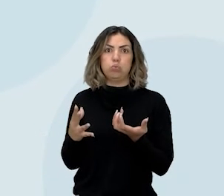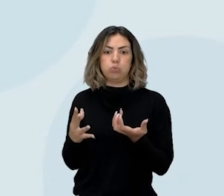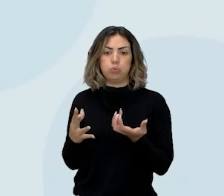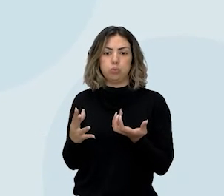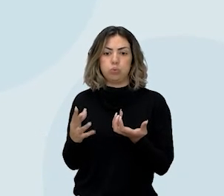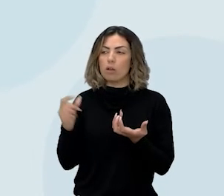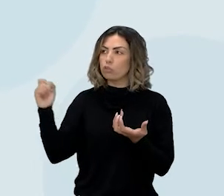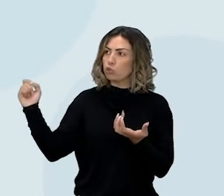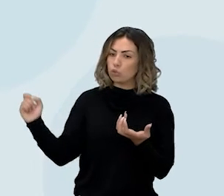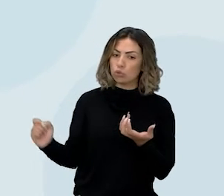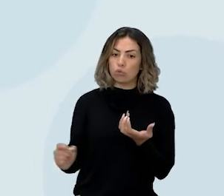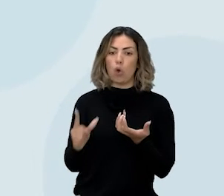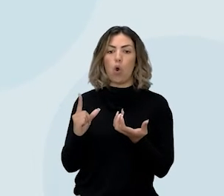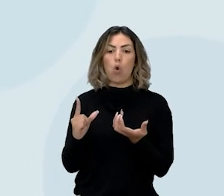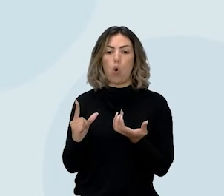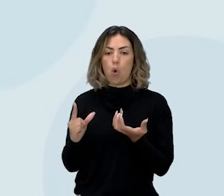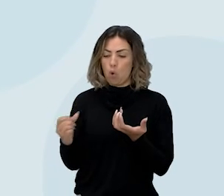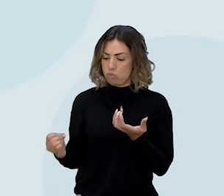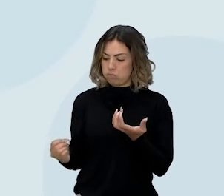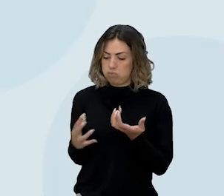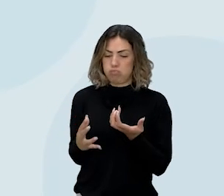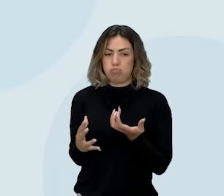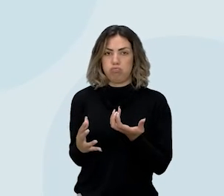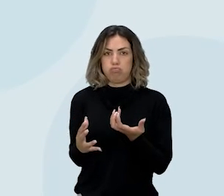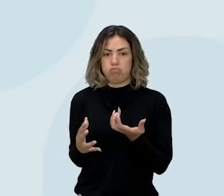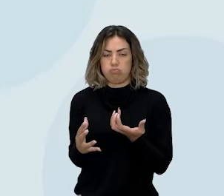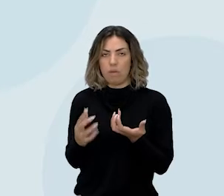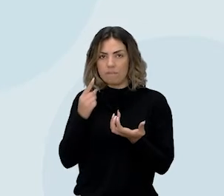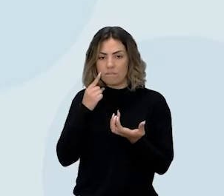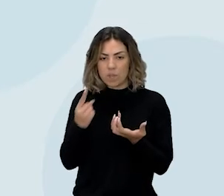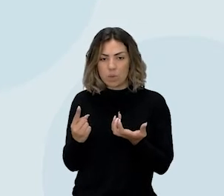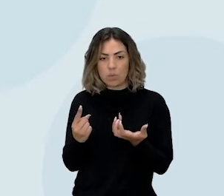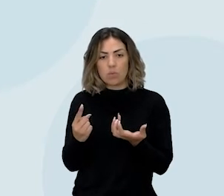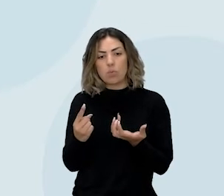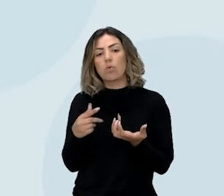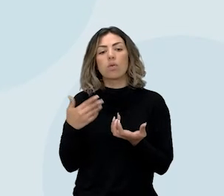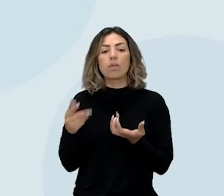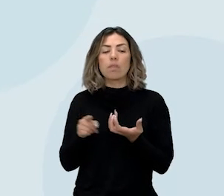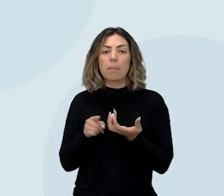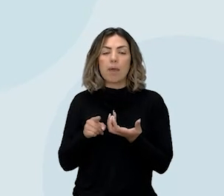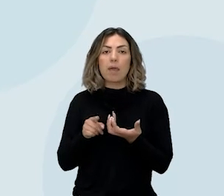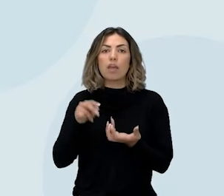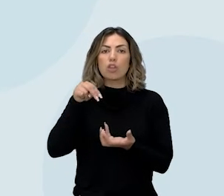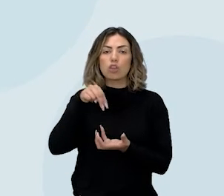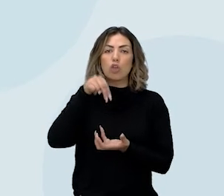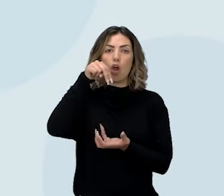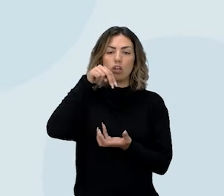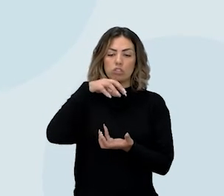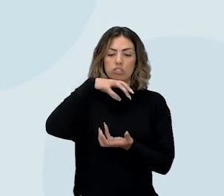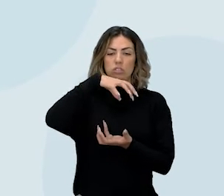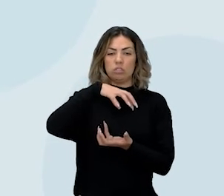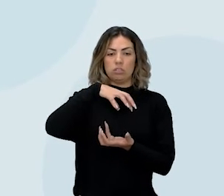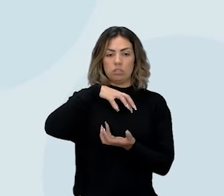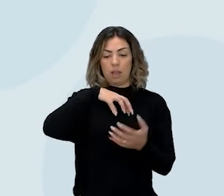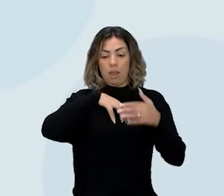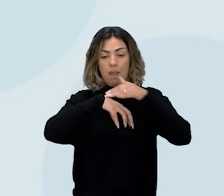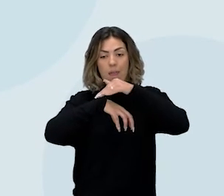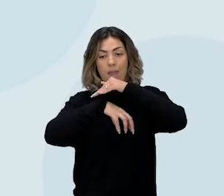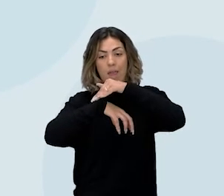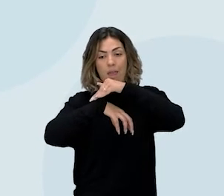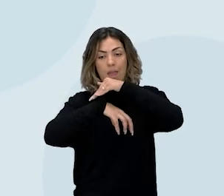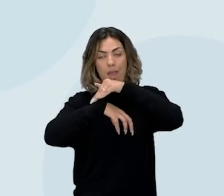outro momento aqui é o hemisfério norte, então esta parte aqui tem muito mais luz,